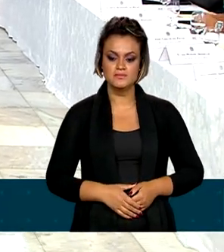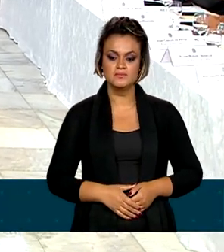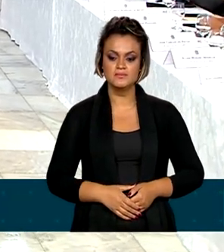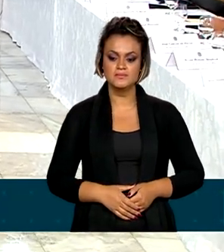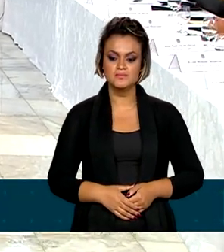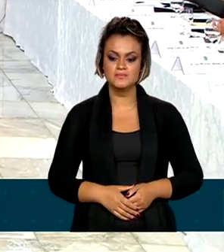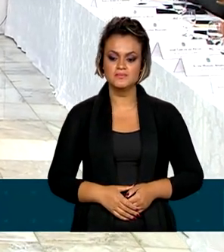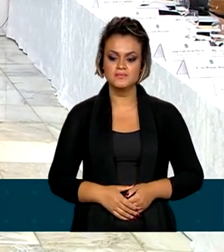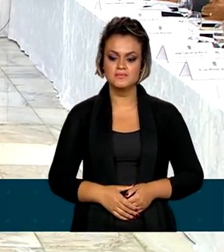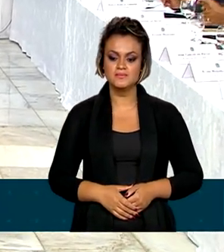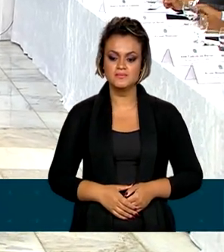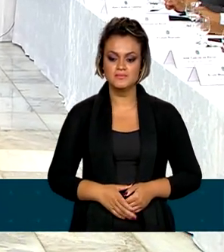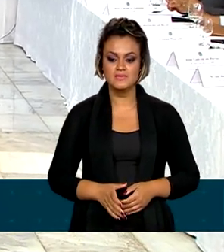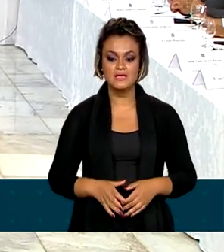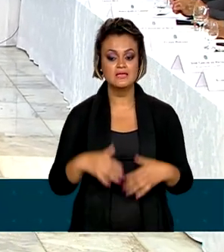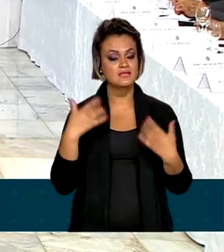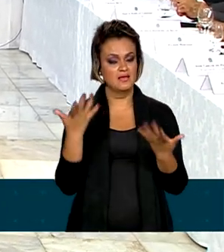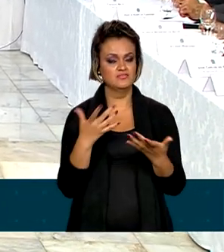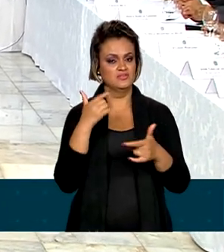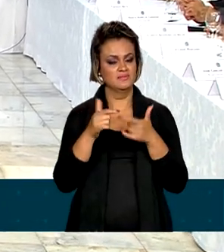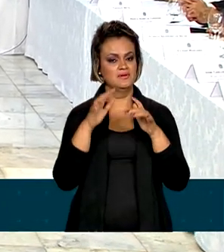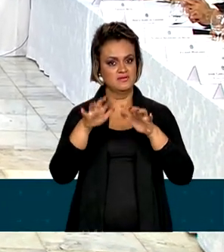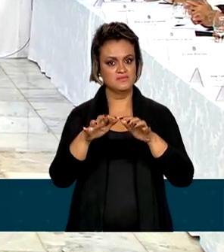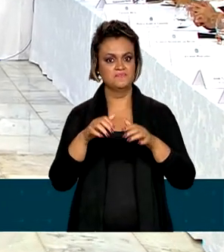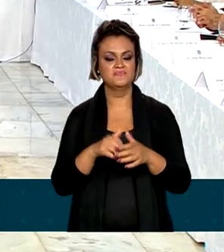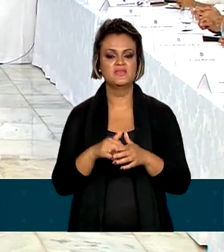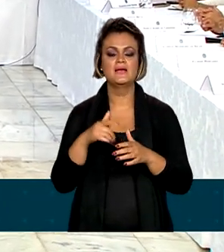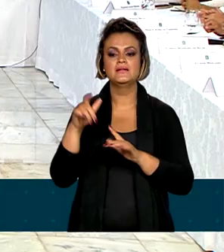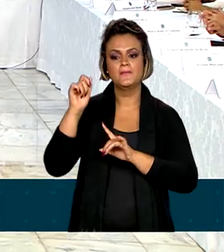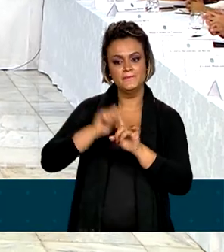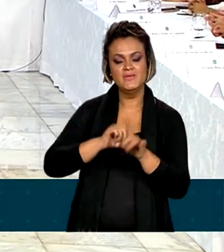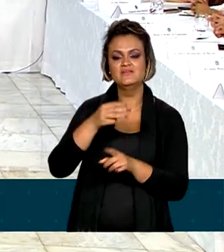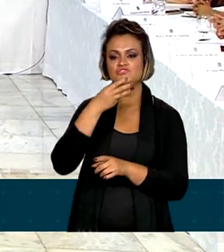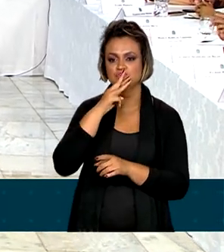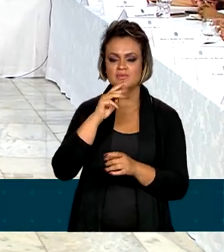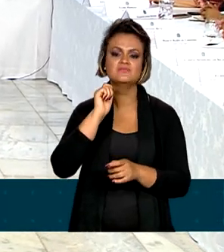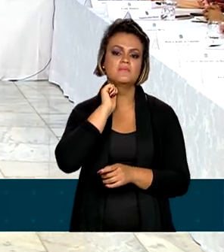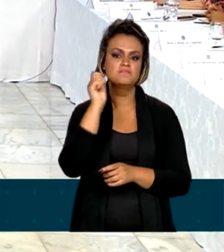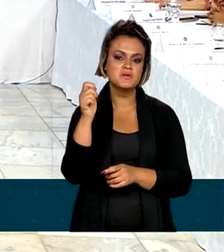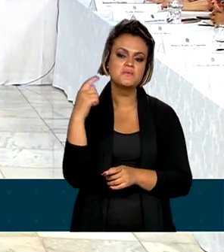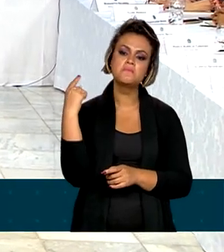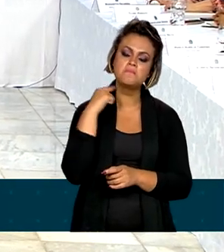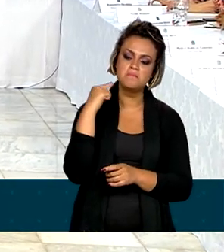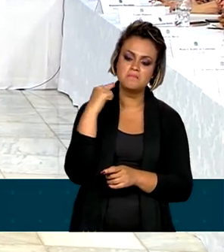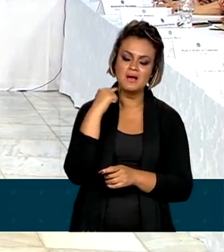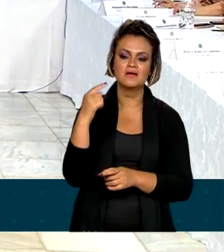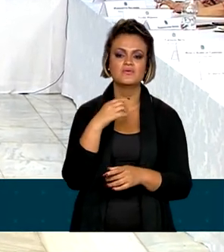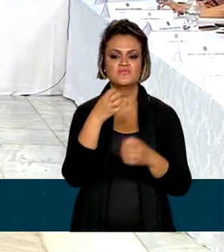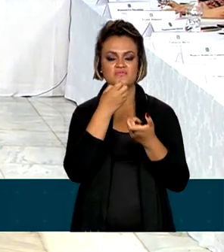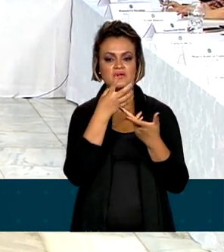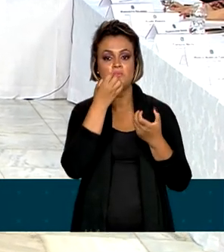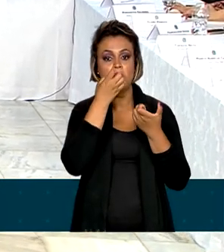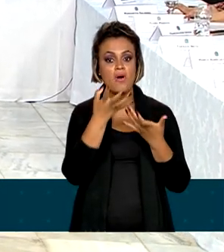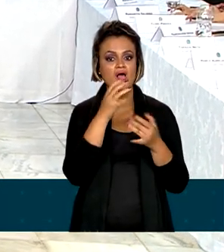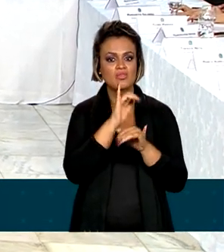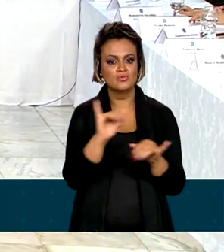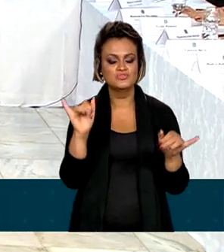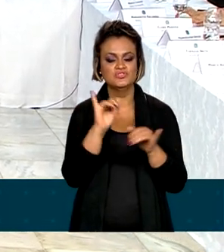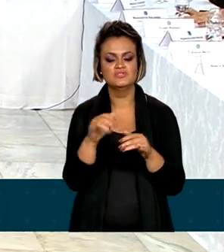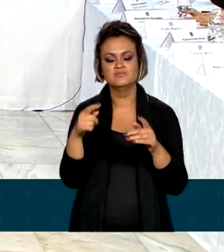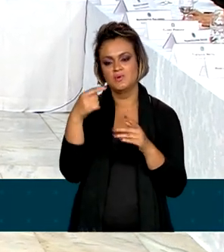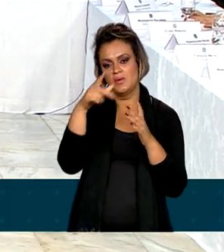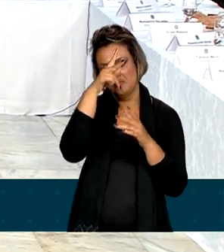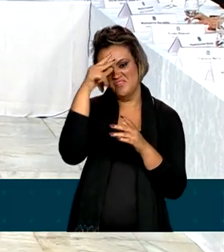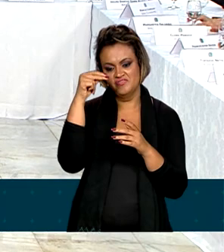E é isso que nós estamos fazendo. E nós teremos o mês de março, o mês de abril, o mês de maio, muitas boas notícias para o